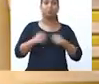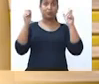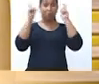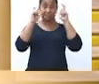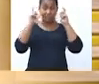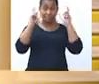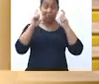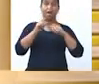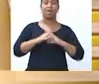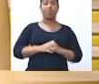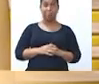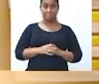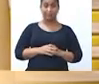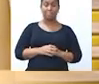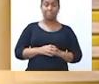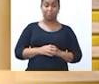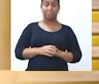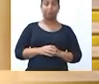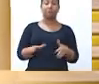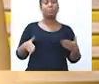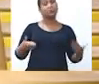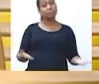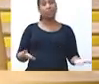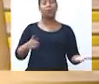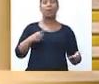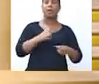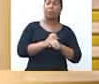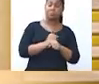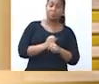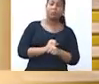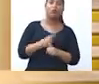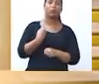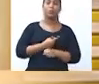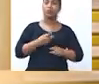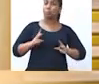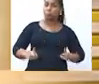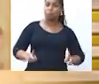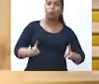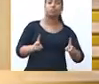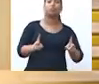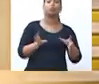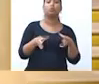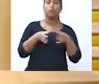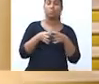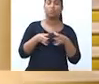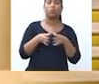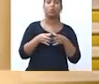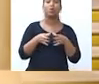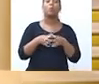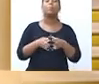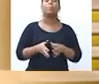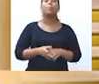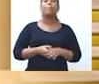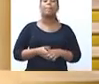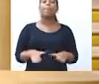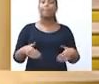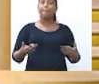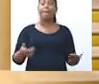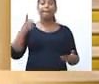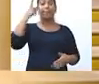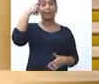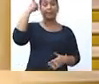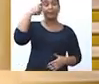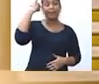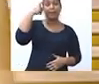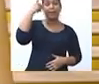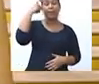em relação a isso, né? Então, esse ano, a gente continua com o pessoal do Dória, né? A ideia,